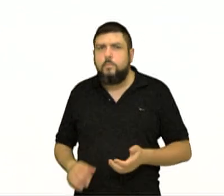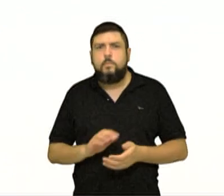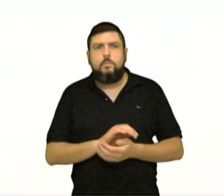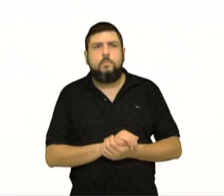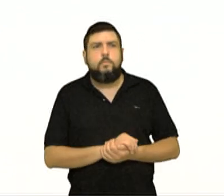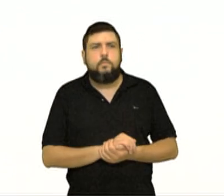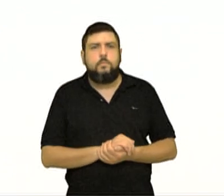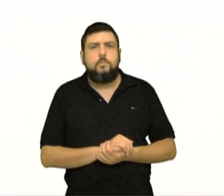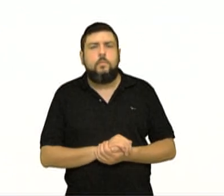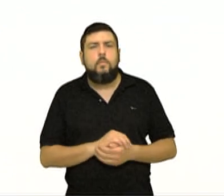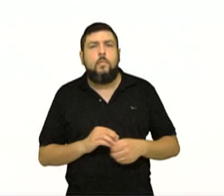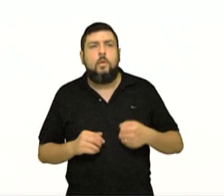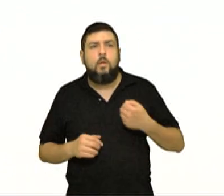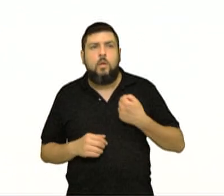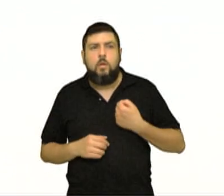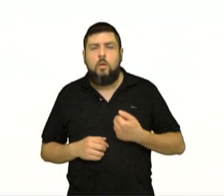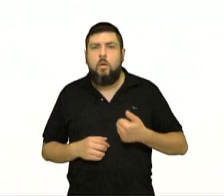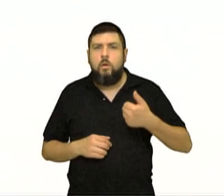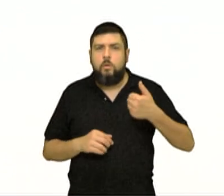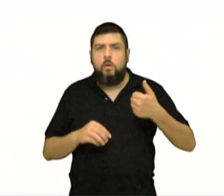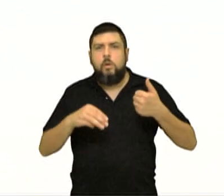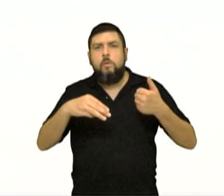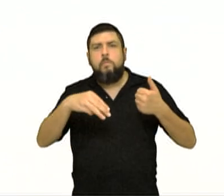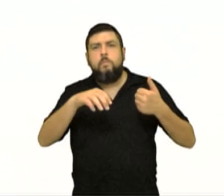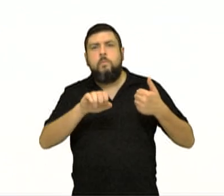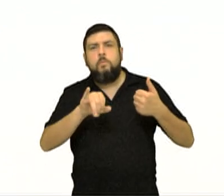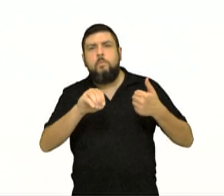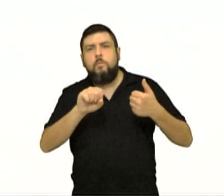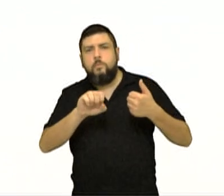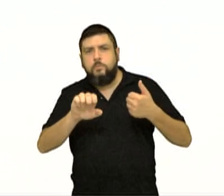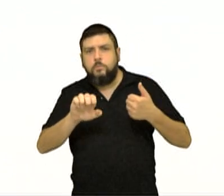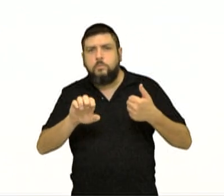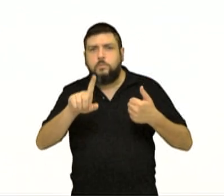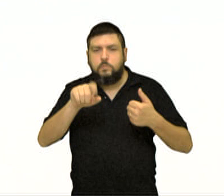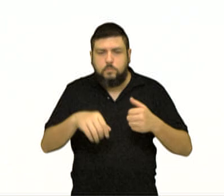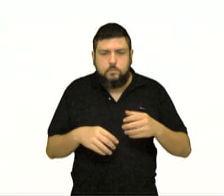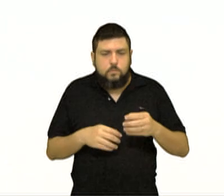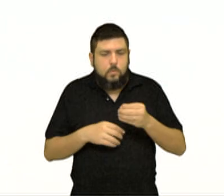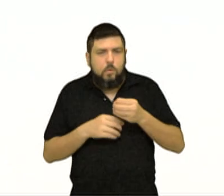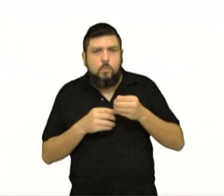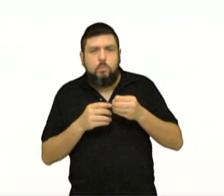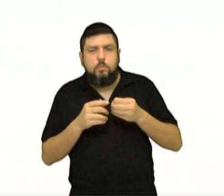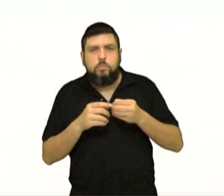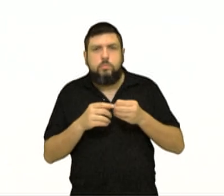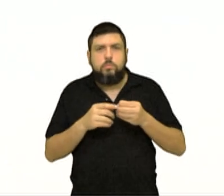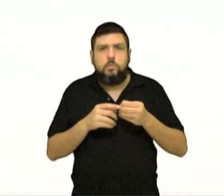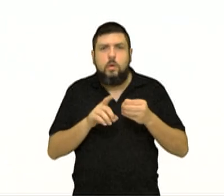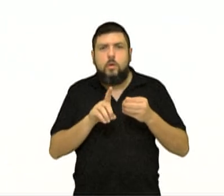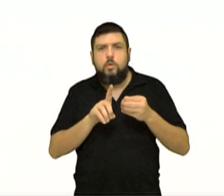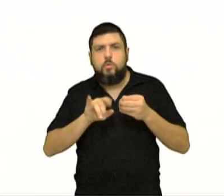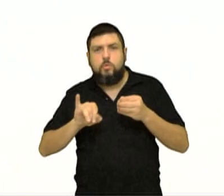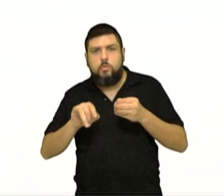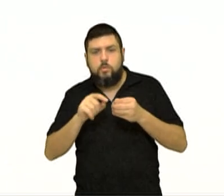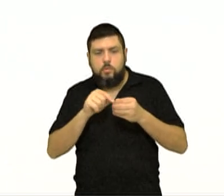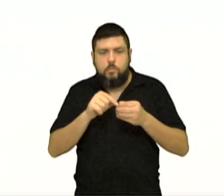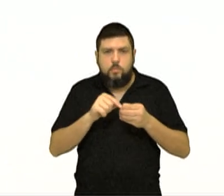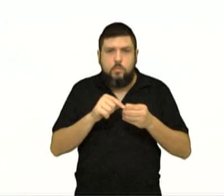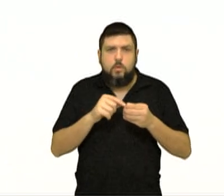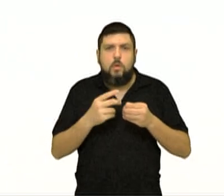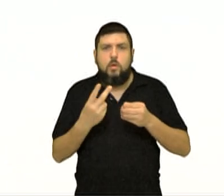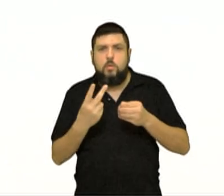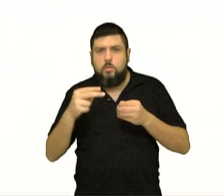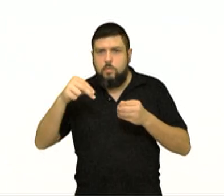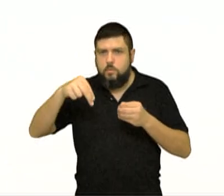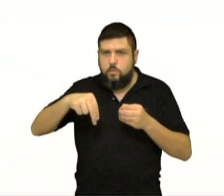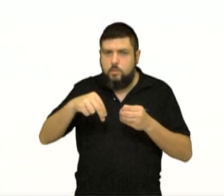O processo número 1 é a meiose, ou seja, você tem uma célula, um organismo diploide, número total de cromossomos, 2N,